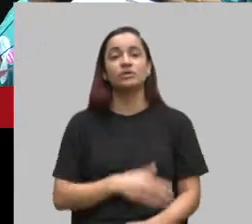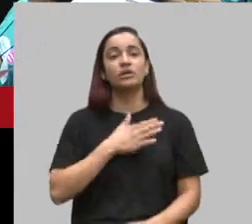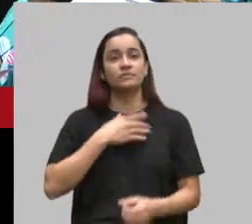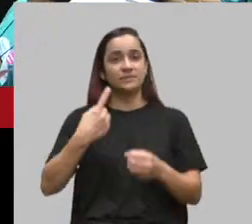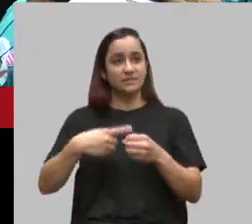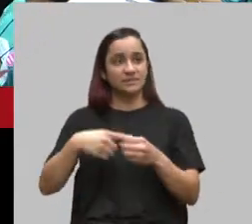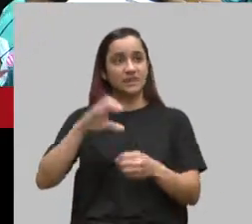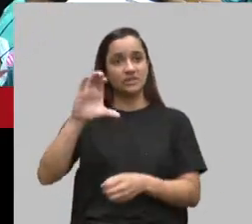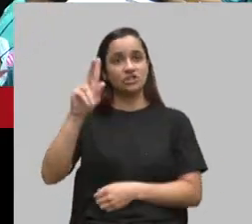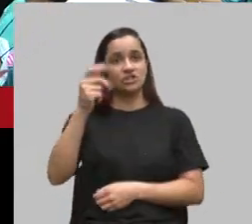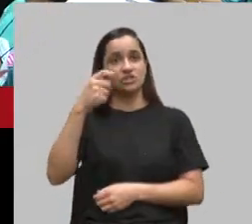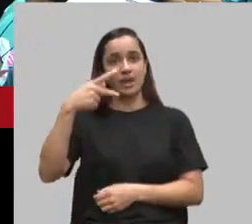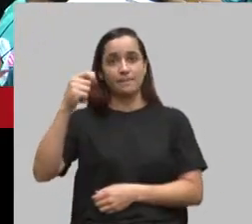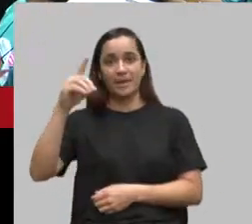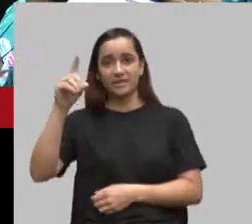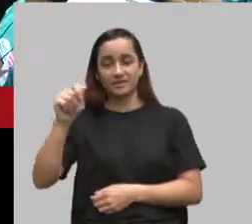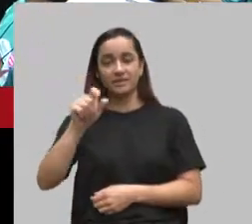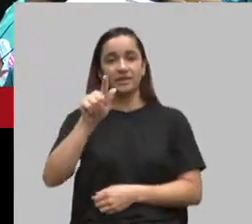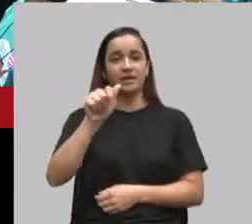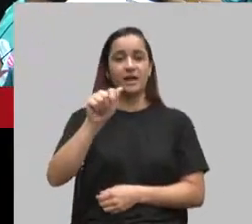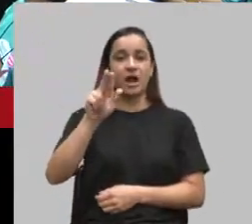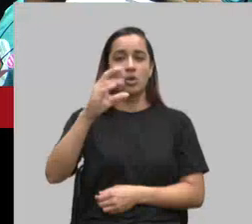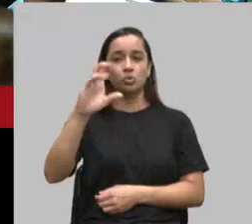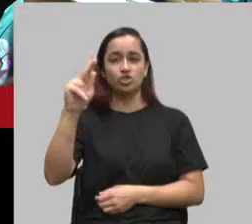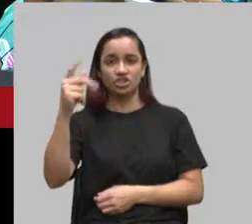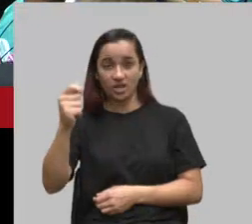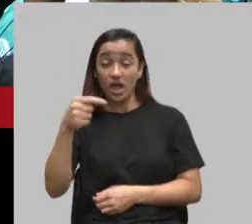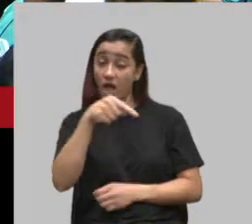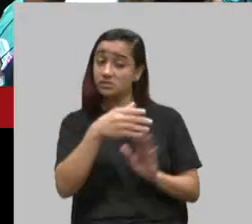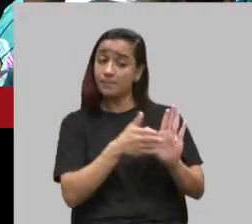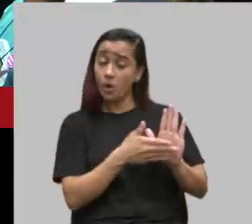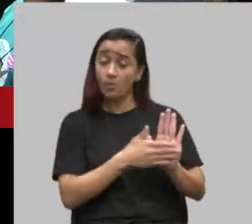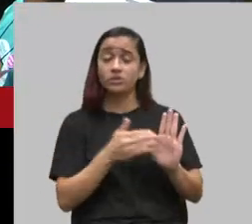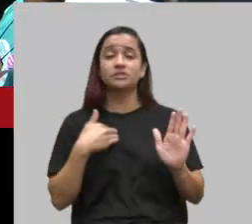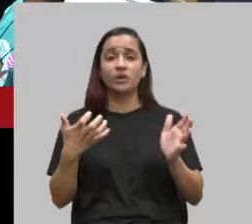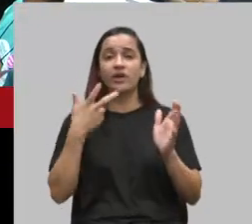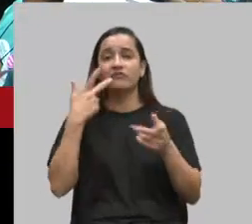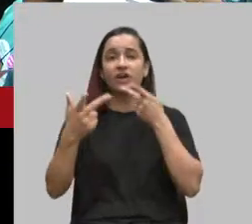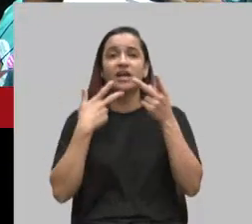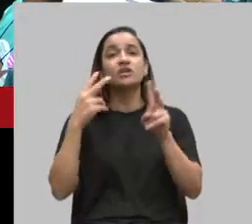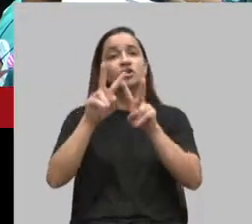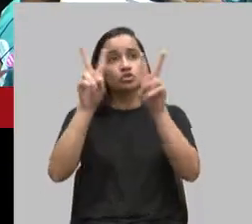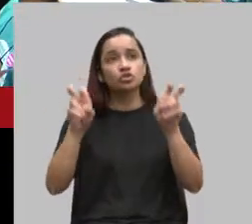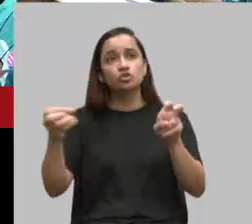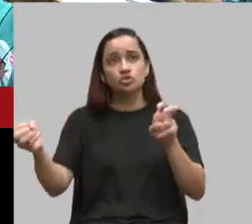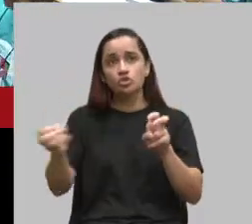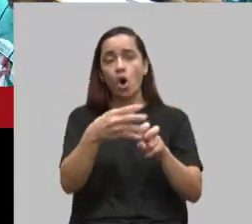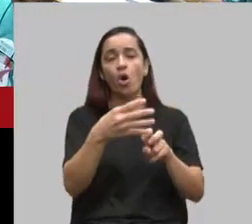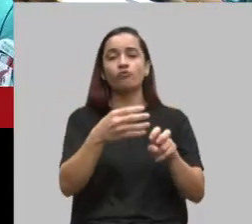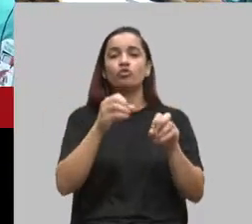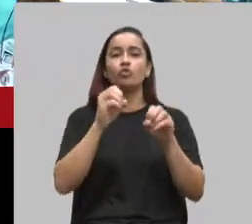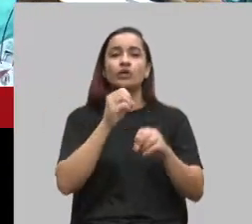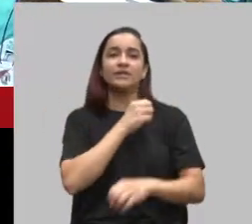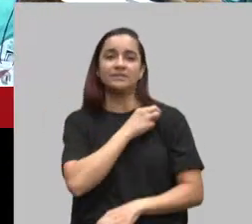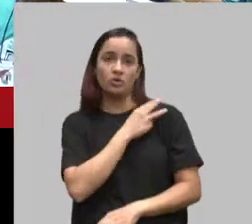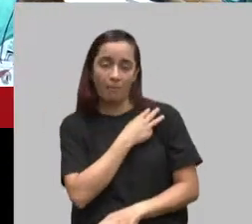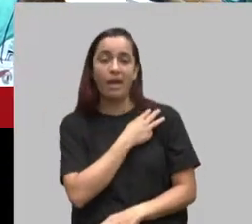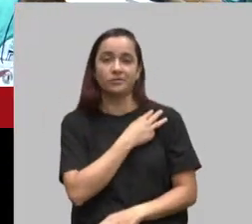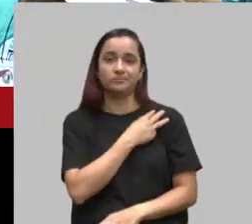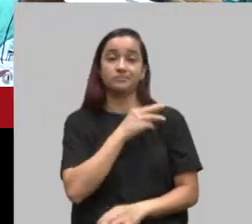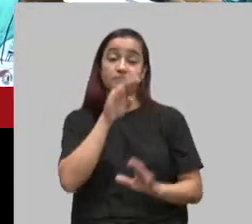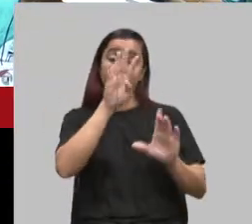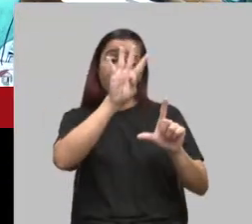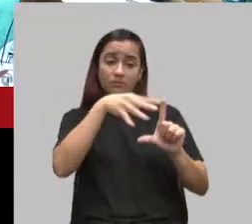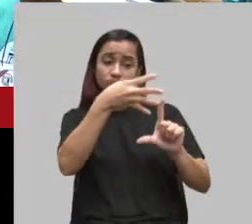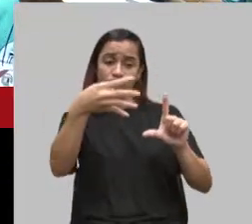Noroeste em defesa da proposta Eu gostaria de falar novamente sobre o novo ensino médio que com essa grade curricular